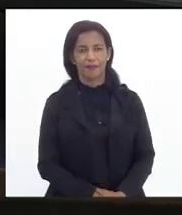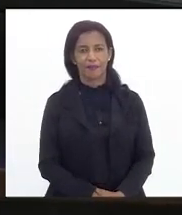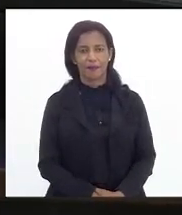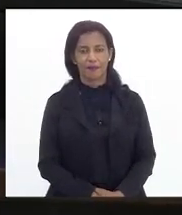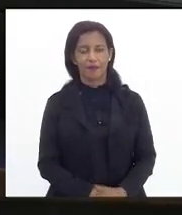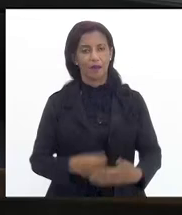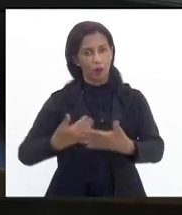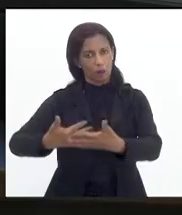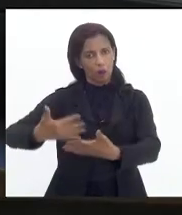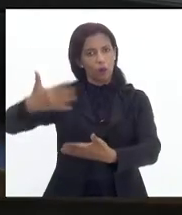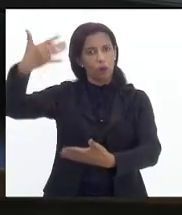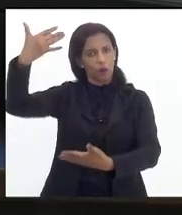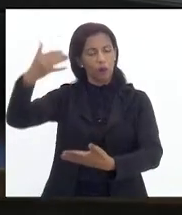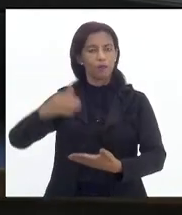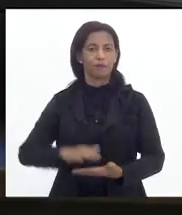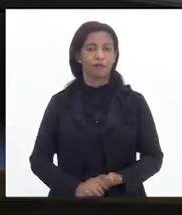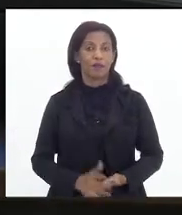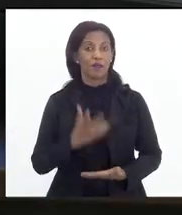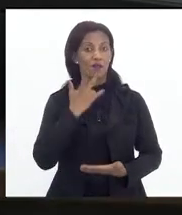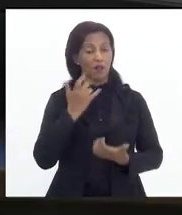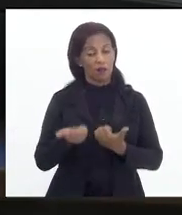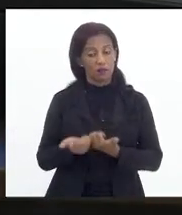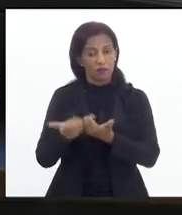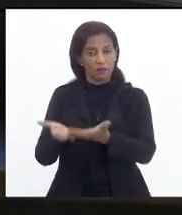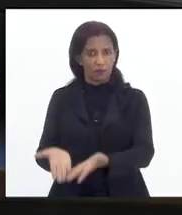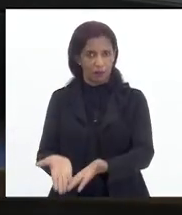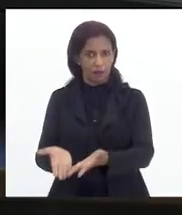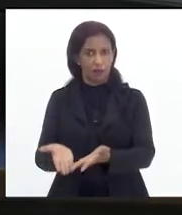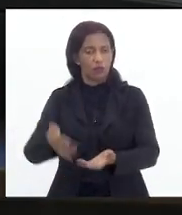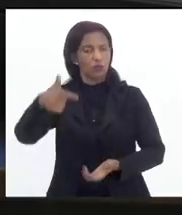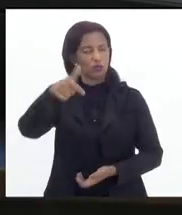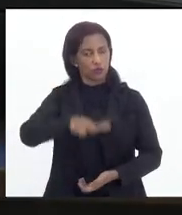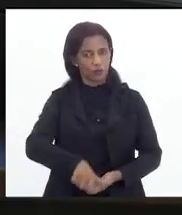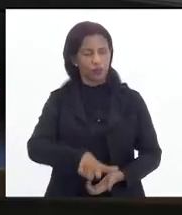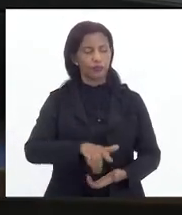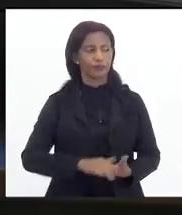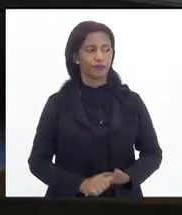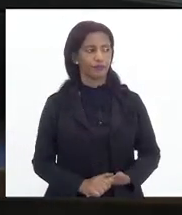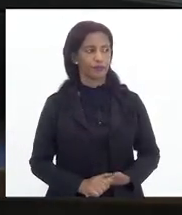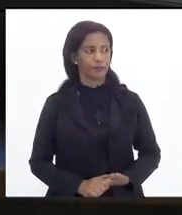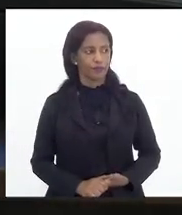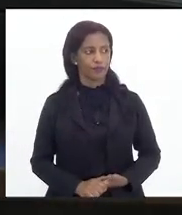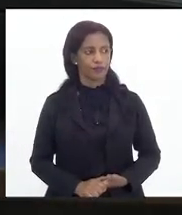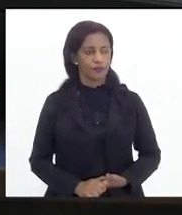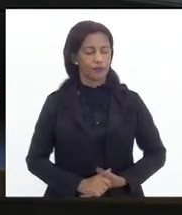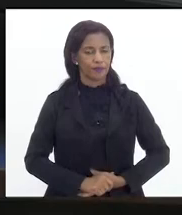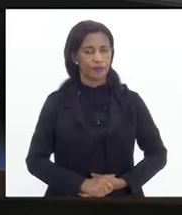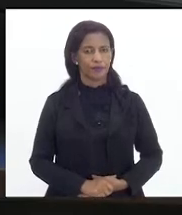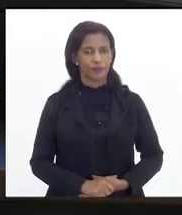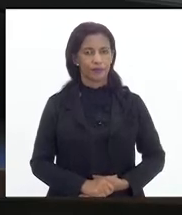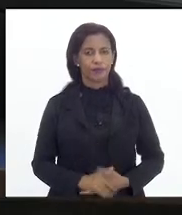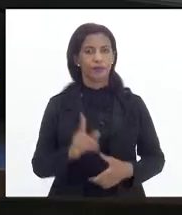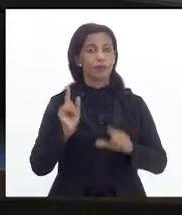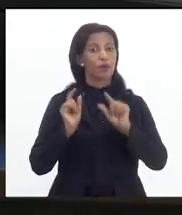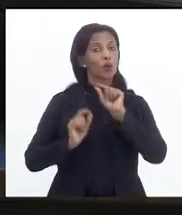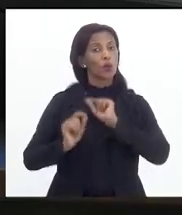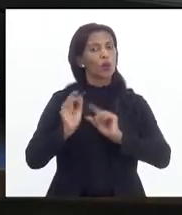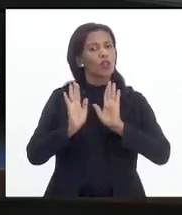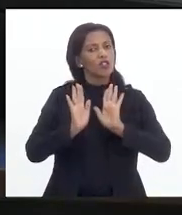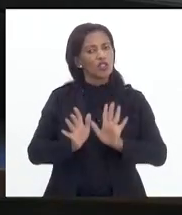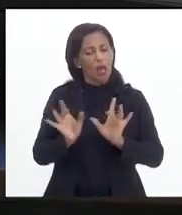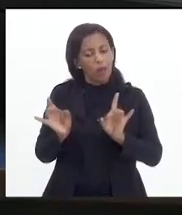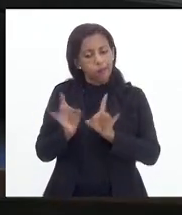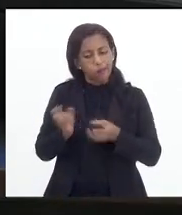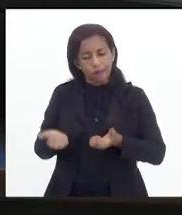e pode passar aí a gente vai falar das entregas mais uma vez o que é que nós já entregamos